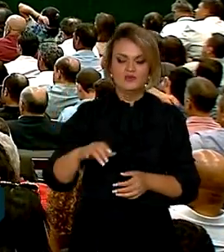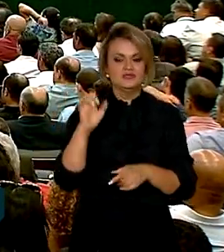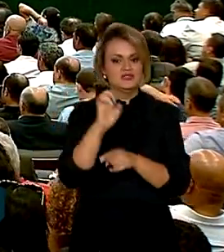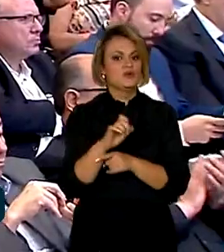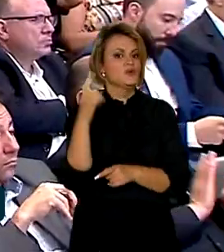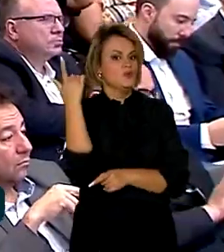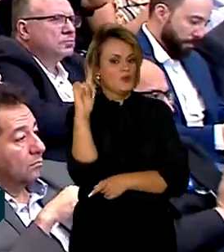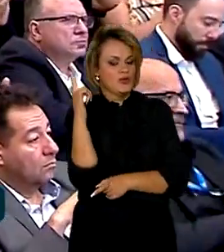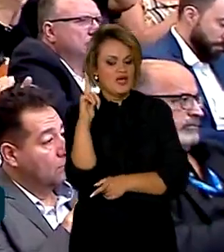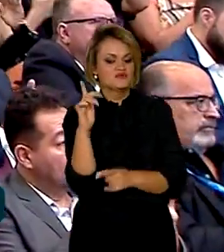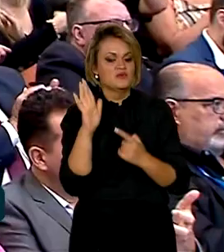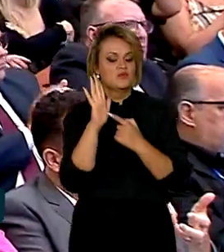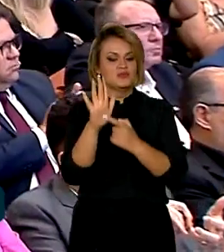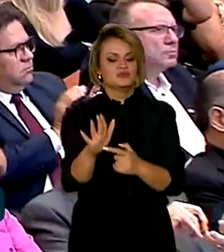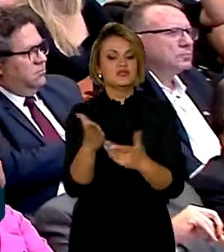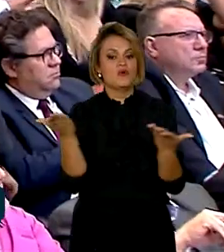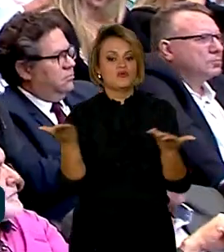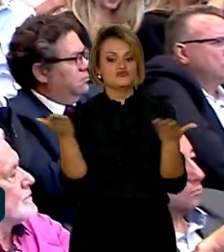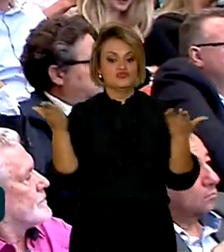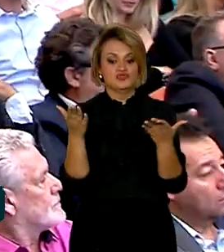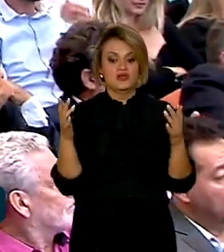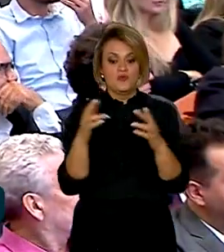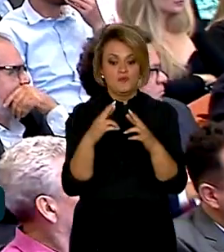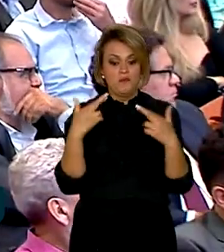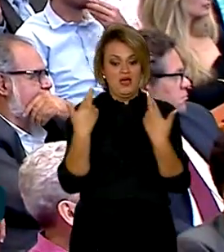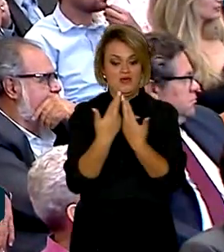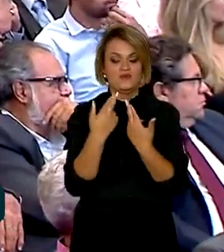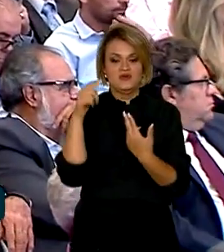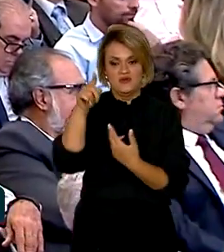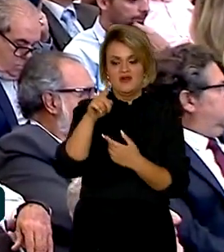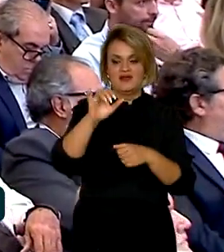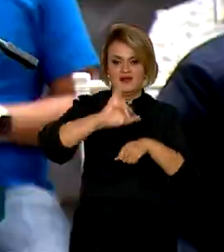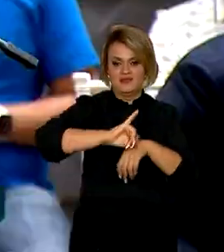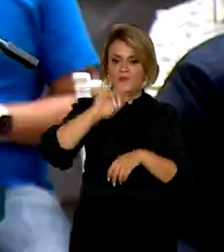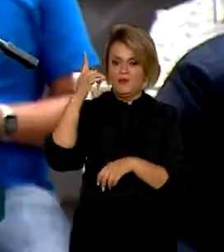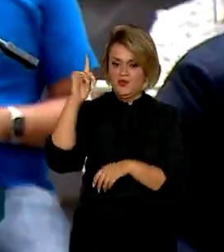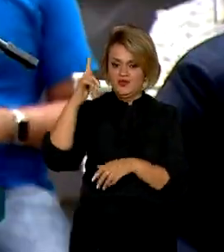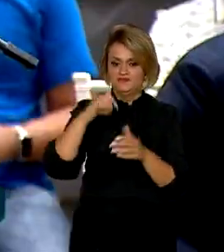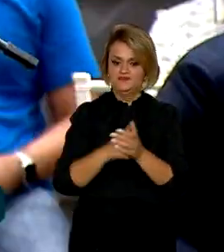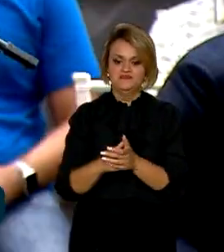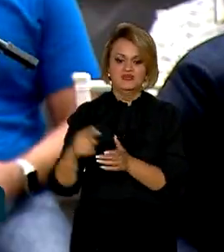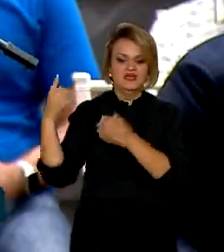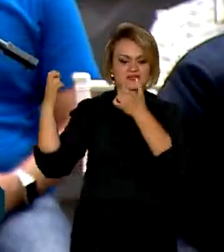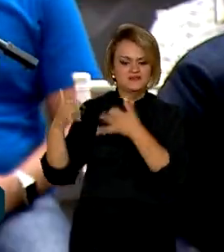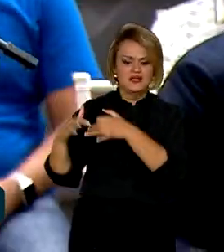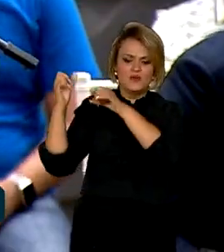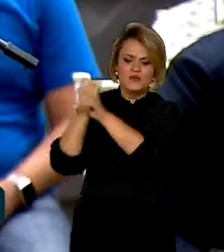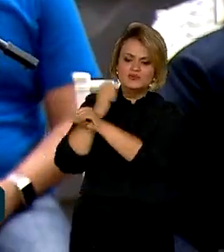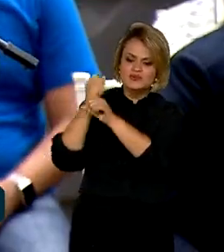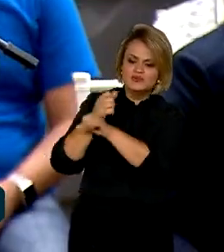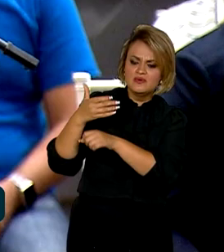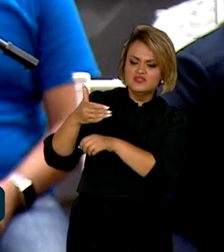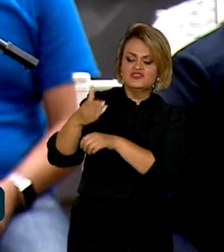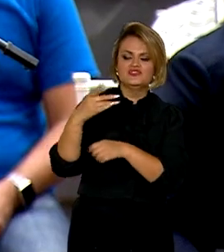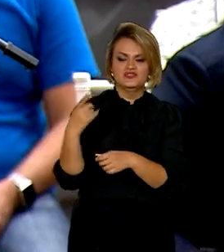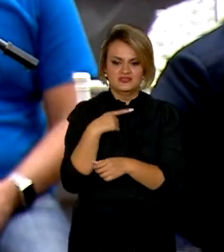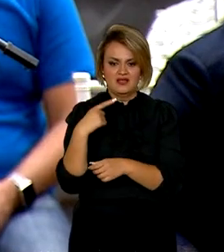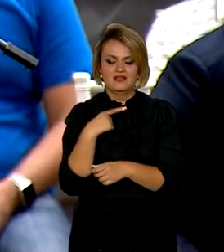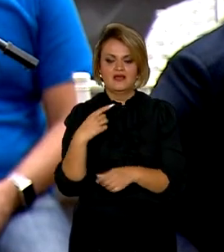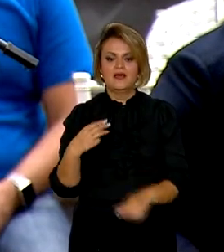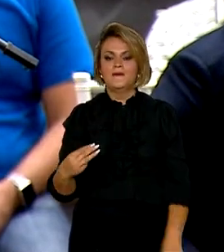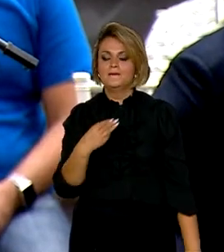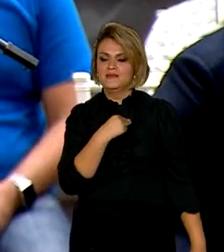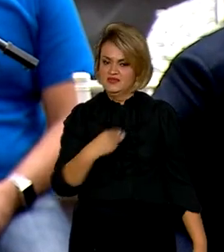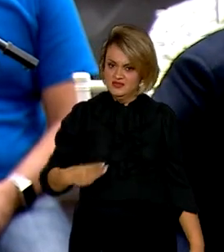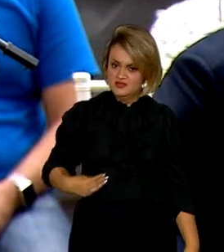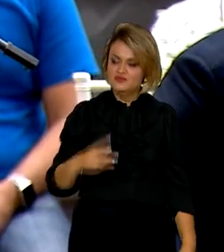de Goiás foi apresentado durante cerimônia na capital, Goiânia. Tem uma grande obra, o ministro e o